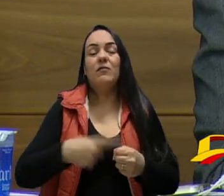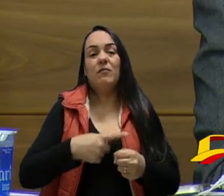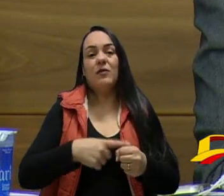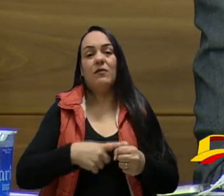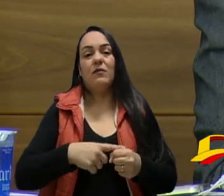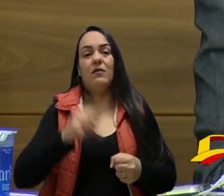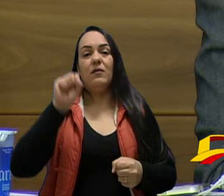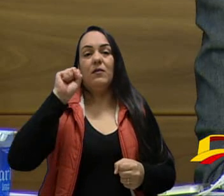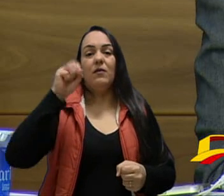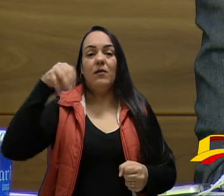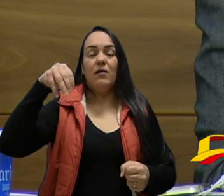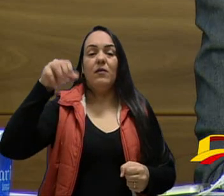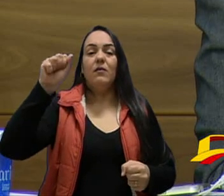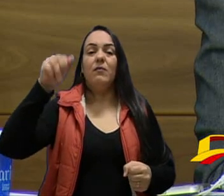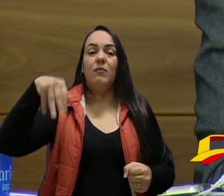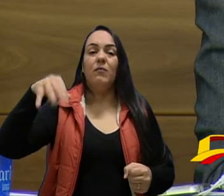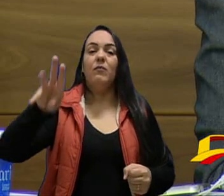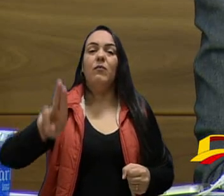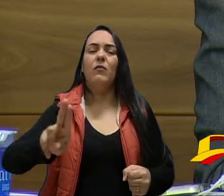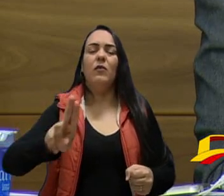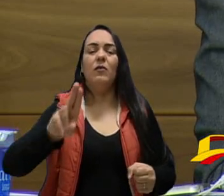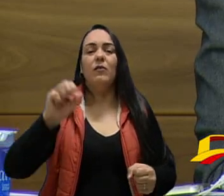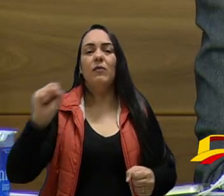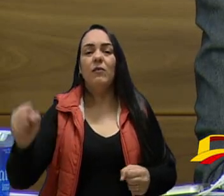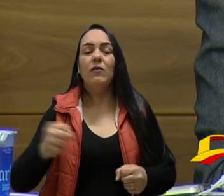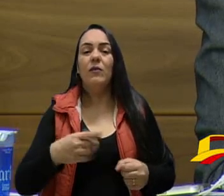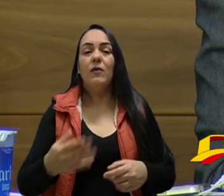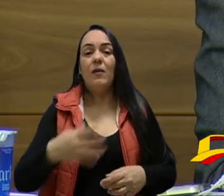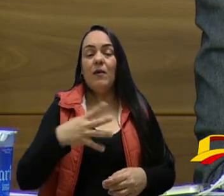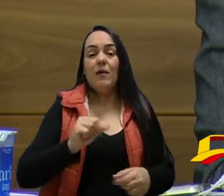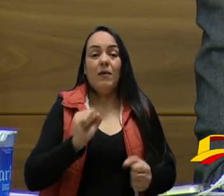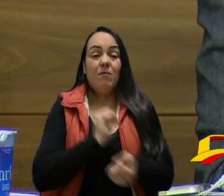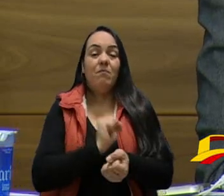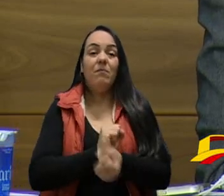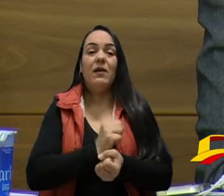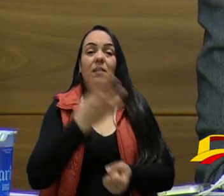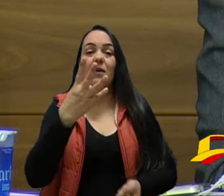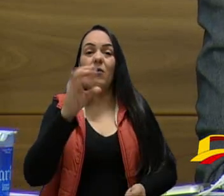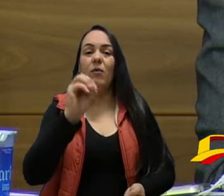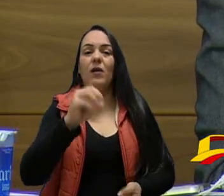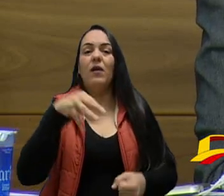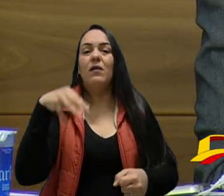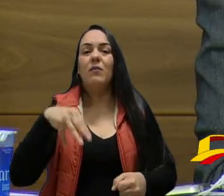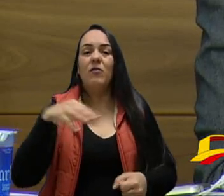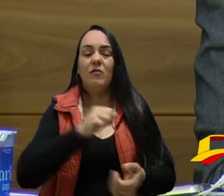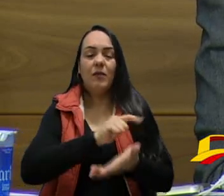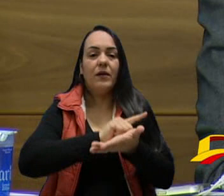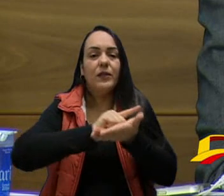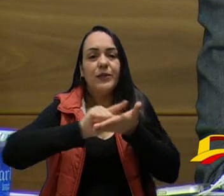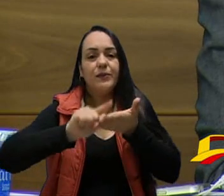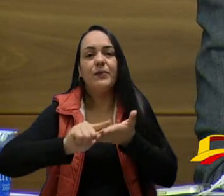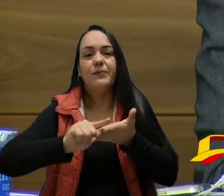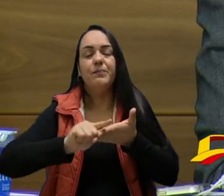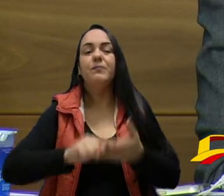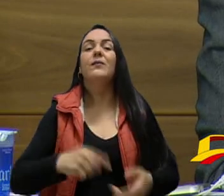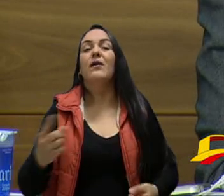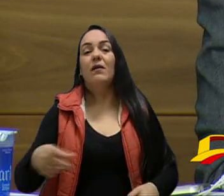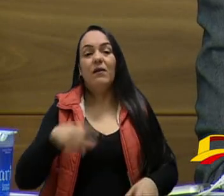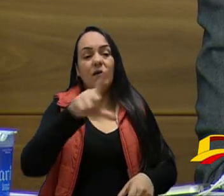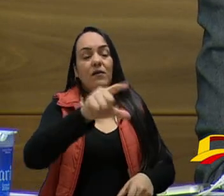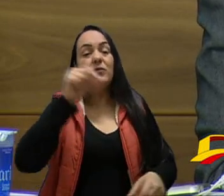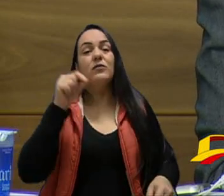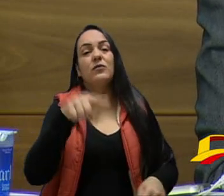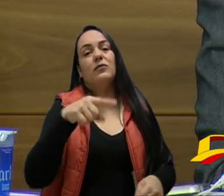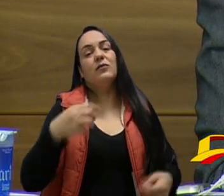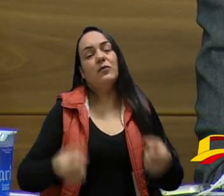por exemplo se amor eu não posso separar uma ambulância do samu 40 minutos para fazer a desinfecção então ouvir essa opção